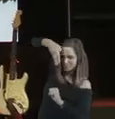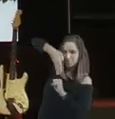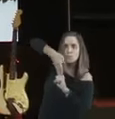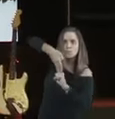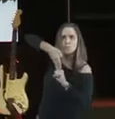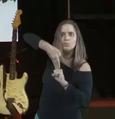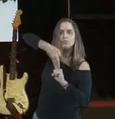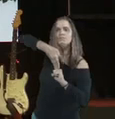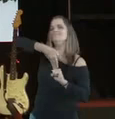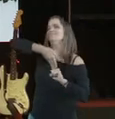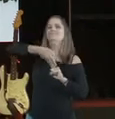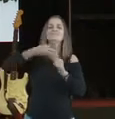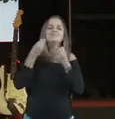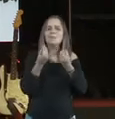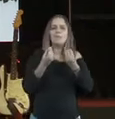Onde estão os David Brainerd?